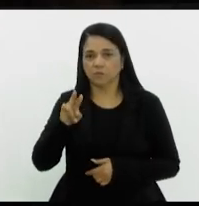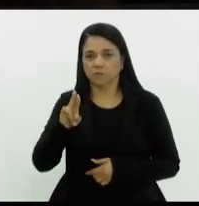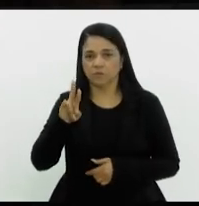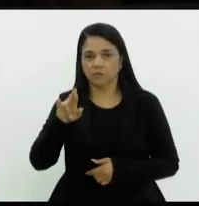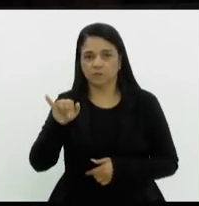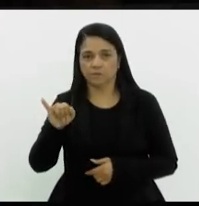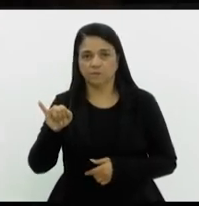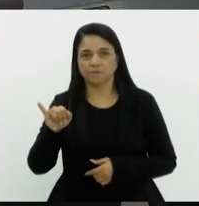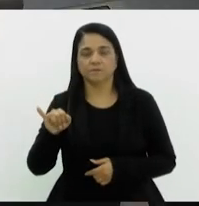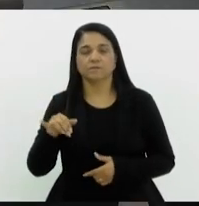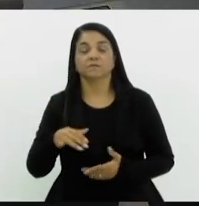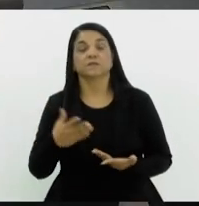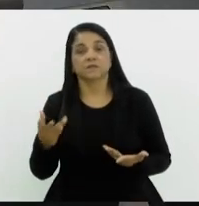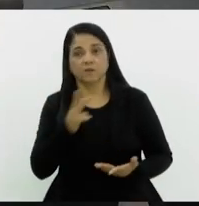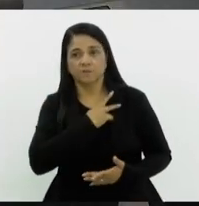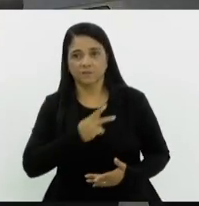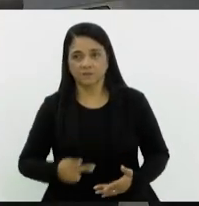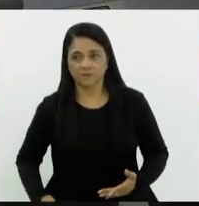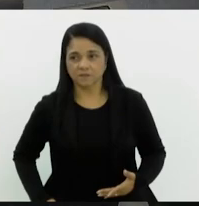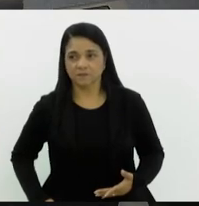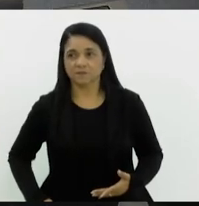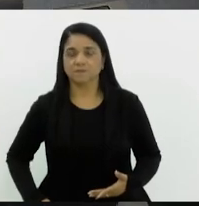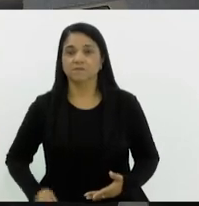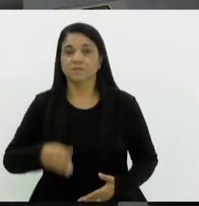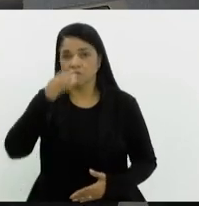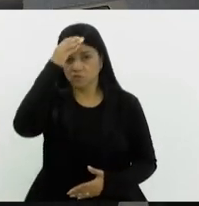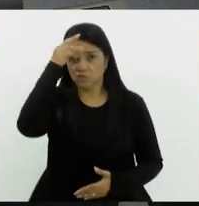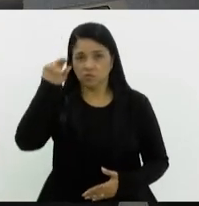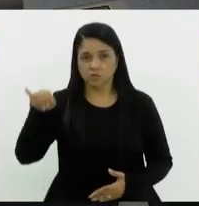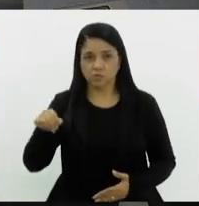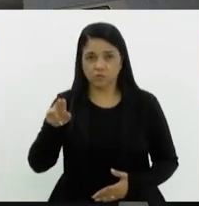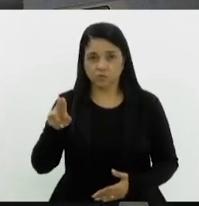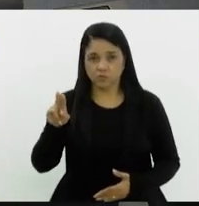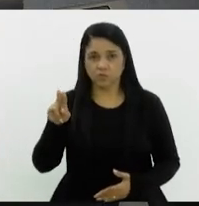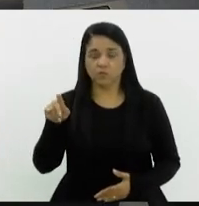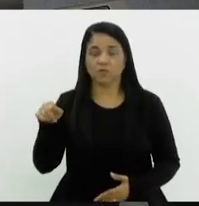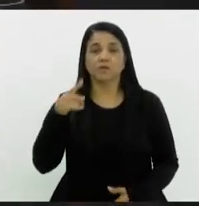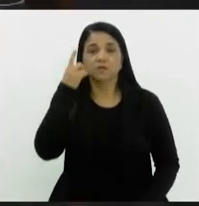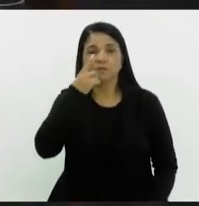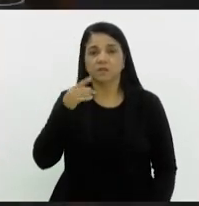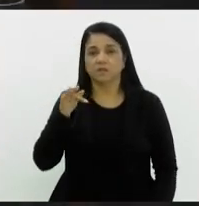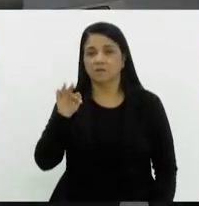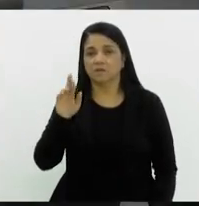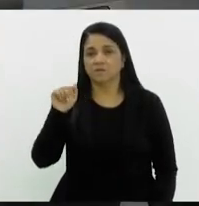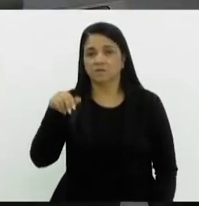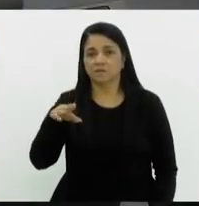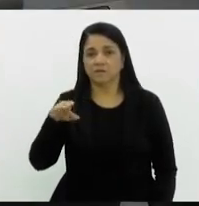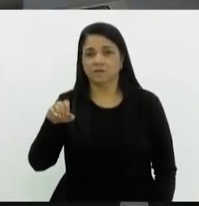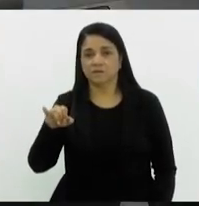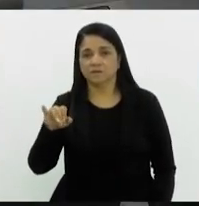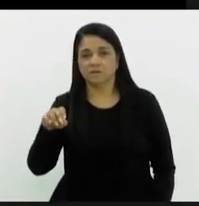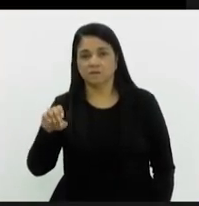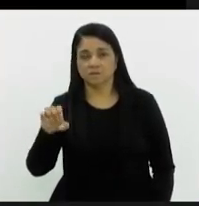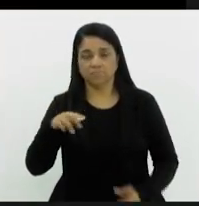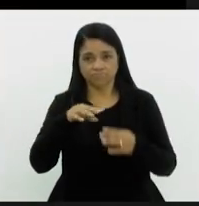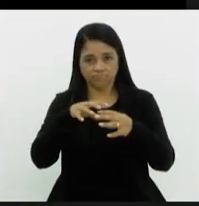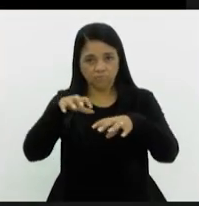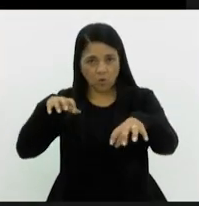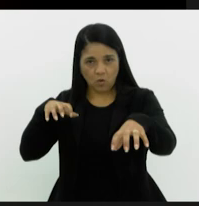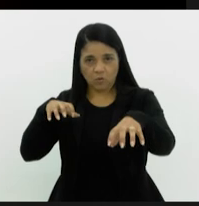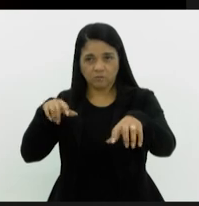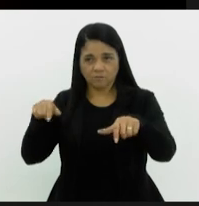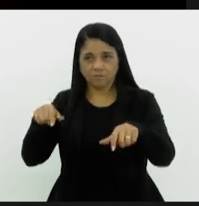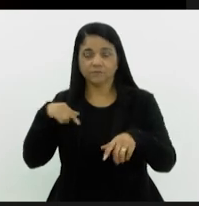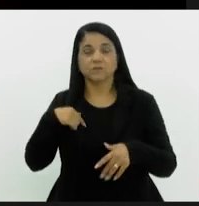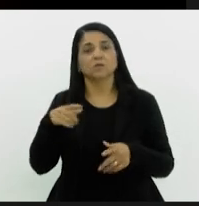Obrigado. Presidente, tia Ju. Deputada Franciane Mota, de modo remoto. Eu também gostaria